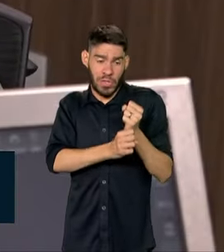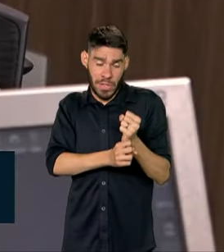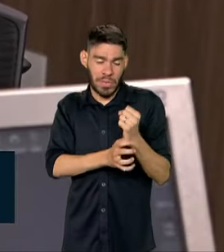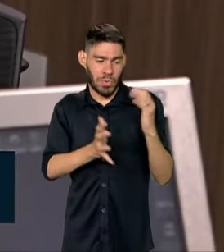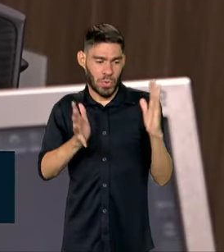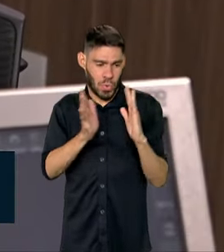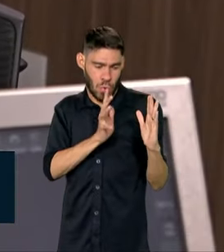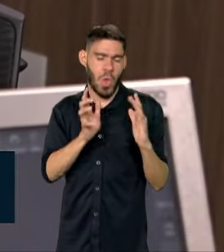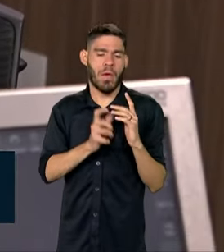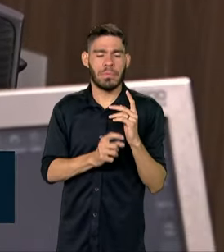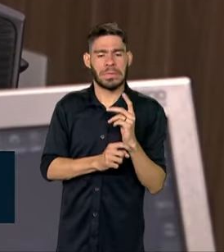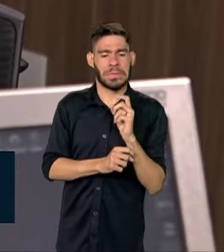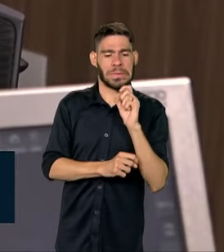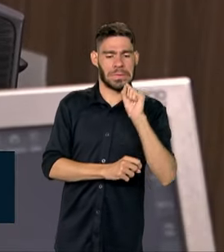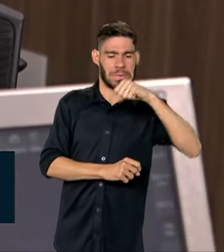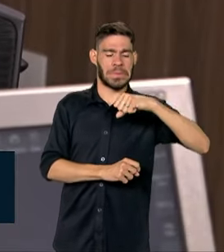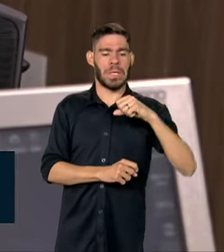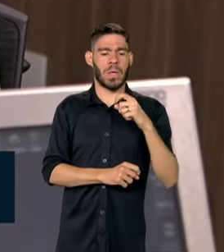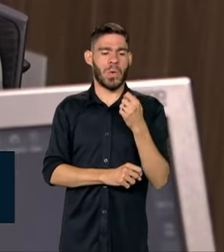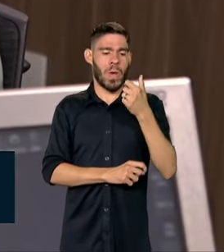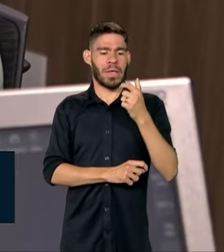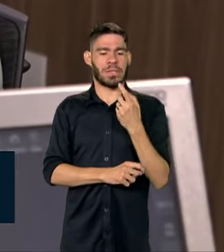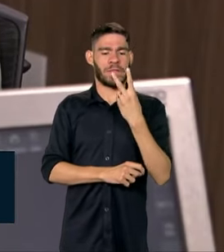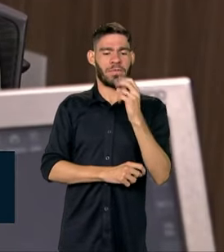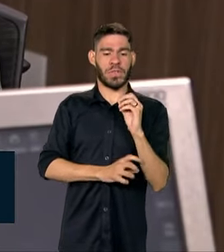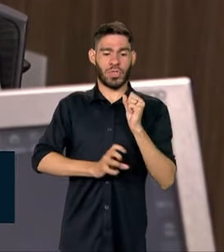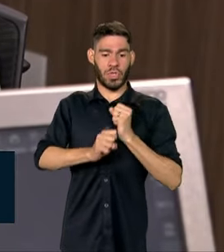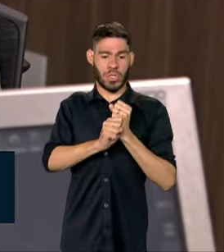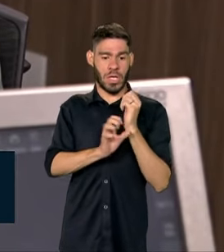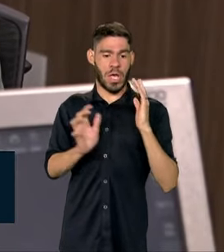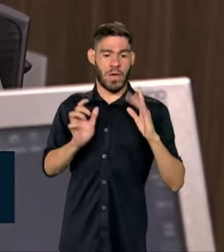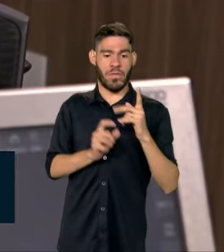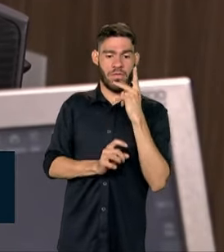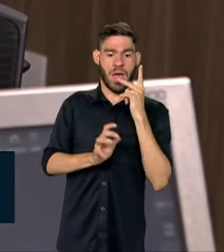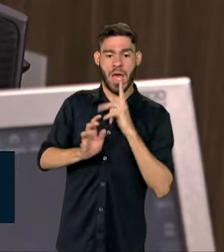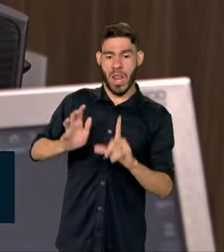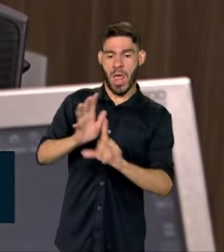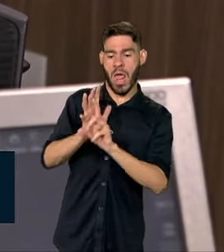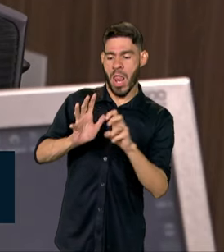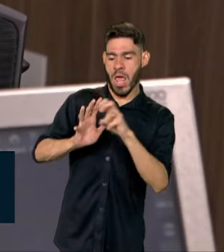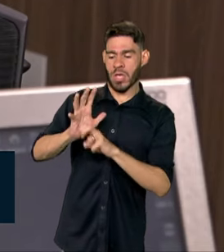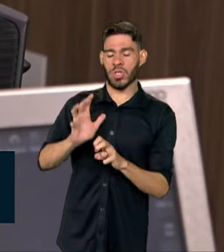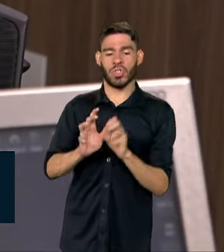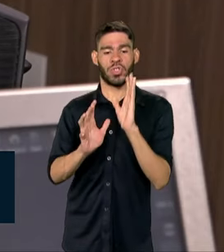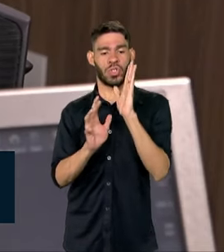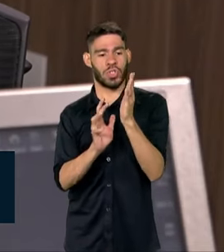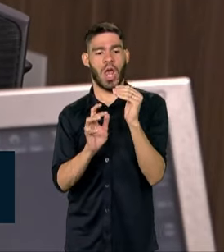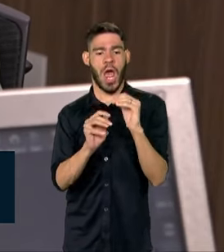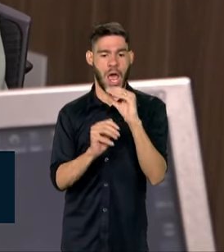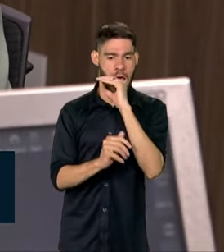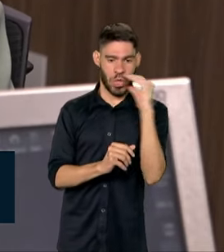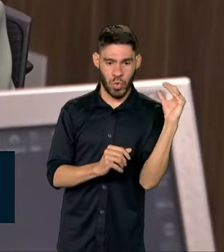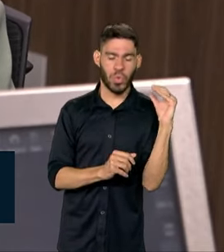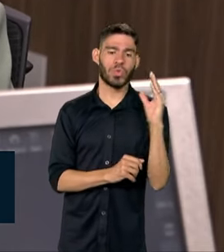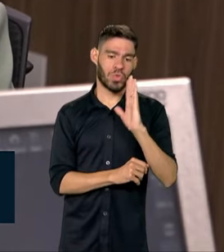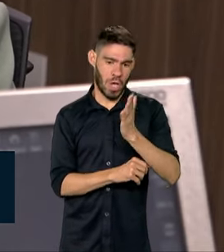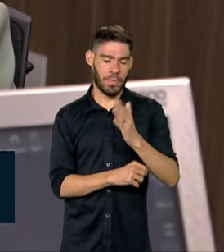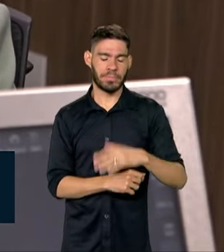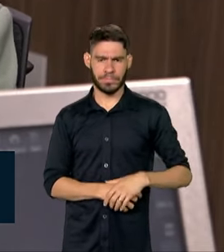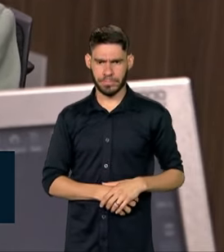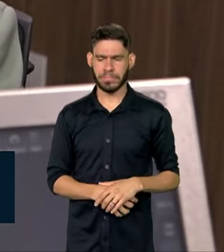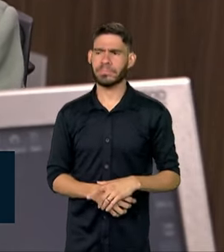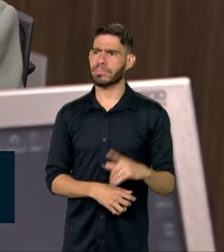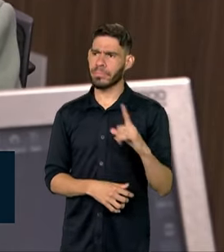São duas décadas. A gente diz que hoje a Lei Maria da Penha adquiriu a maioridade, né? Eu acho que ela